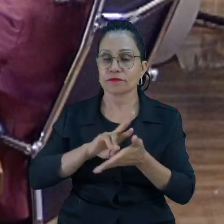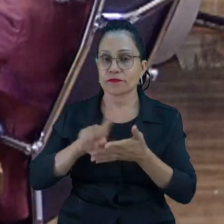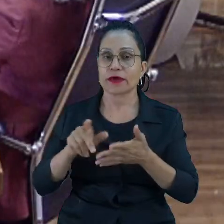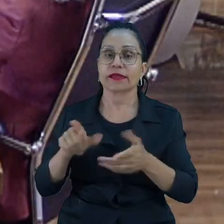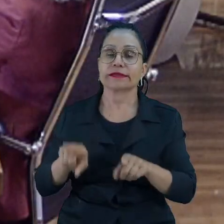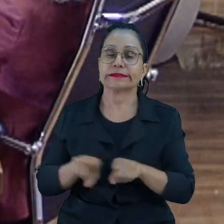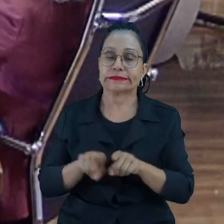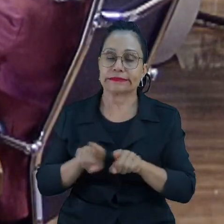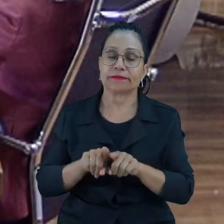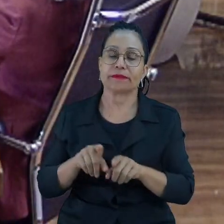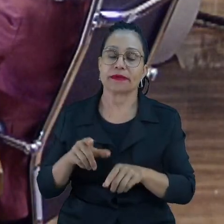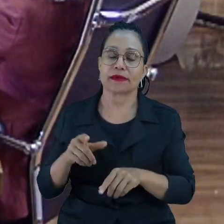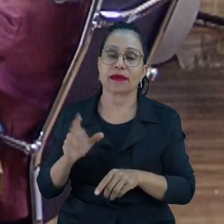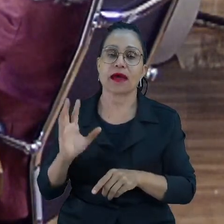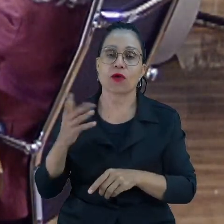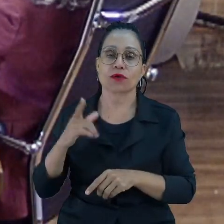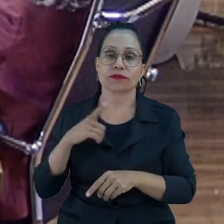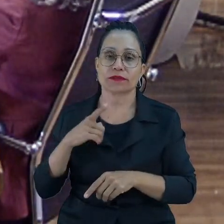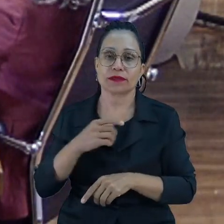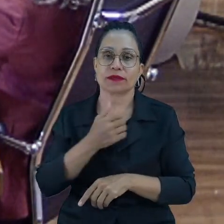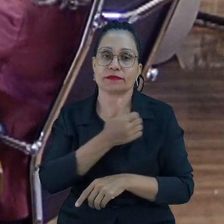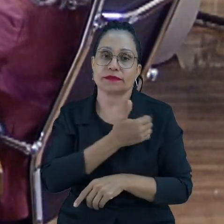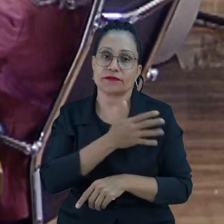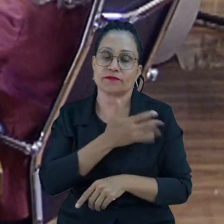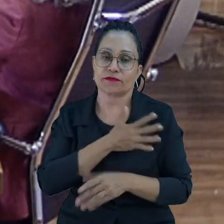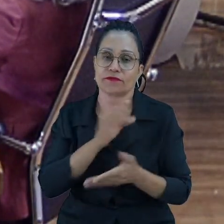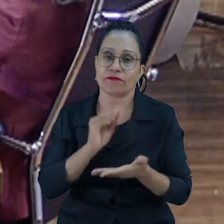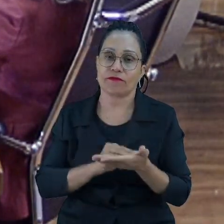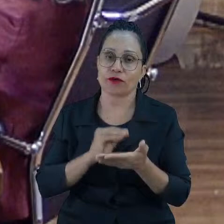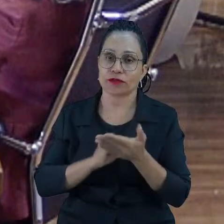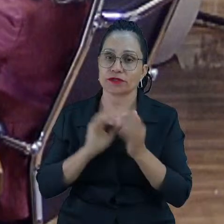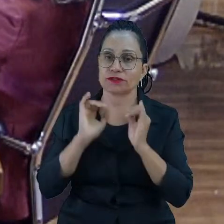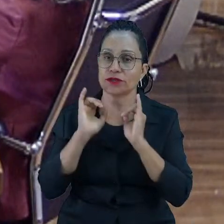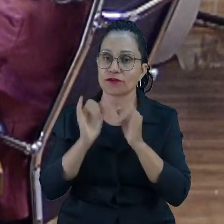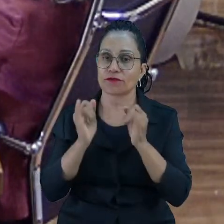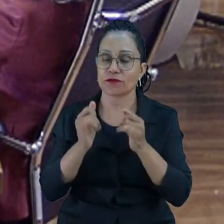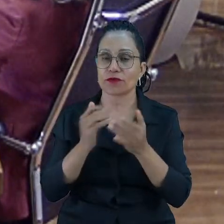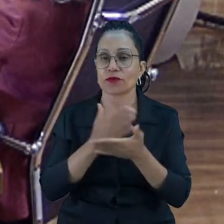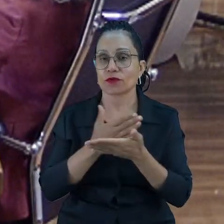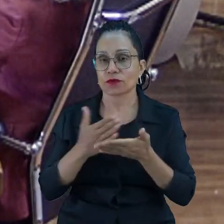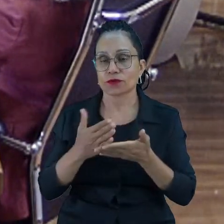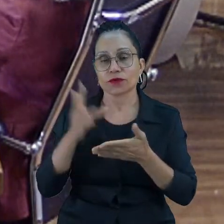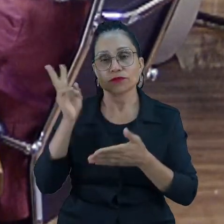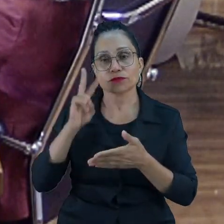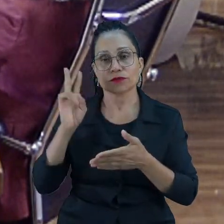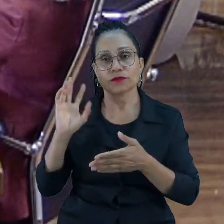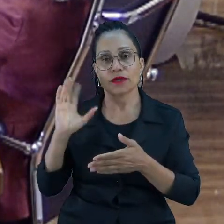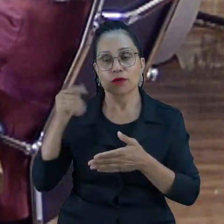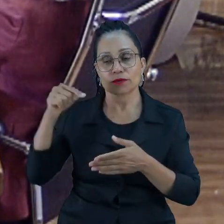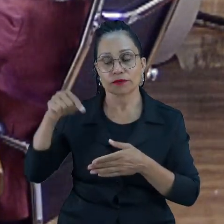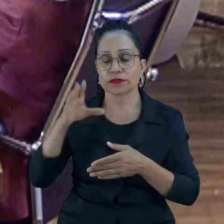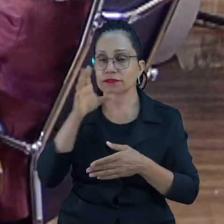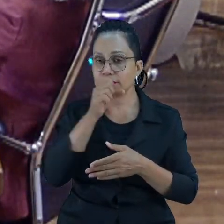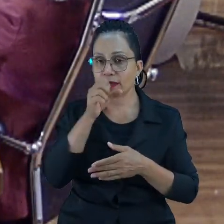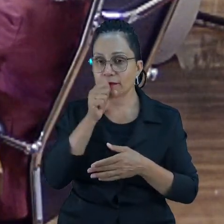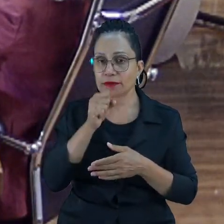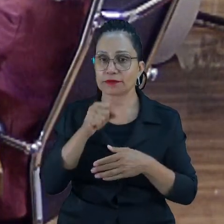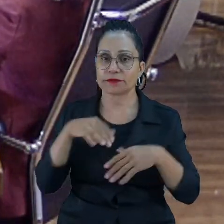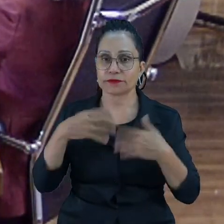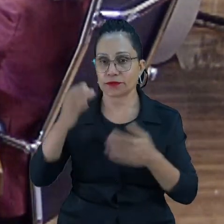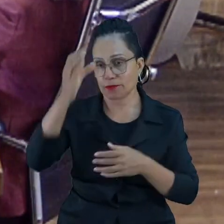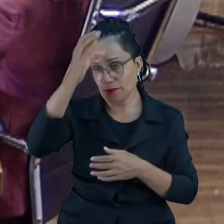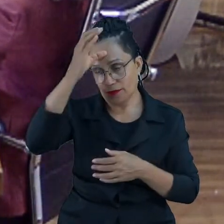preconceitos ainda. E desinformação. Isso. Eu queria começar contando um caso que aconteceu agora nesse sábado. uma cliente